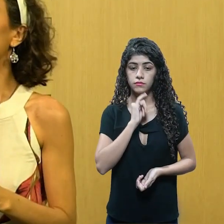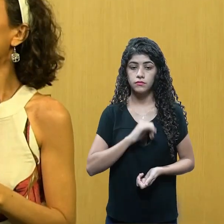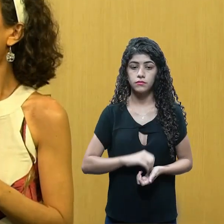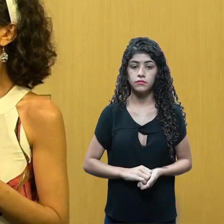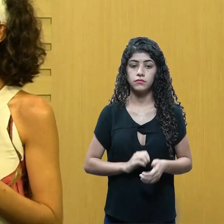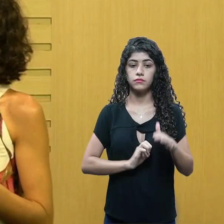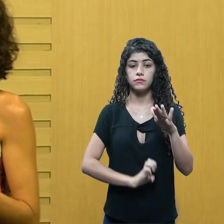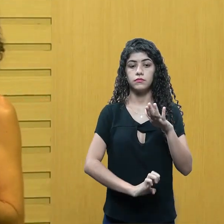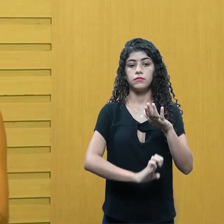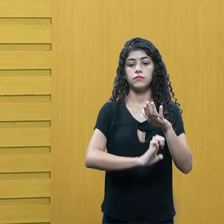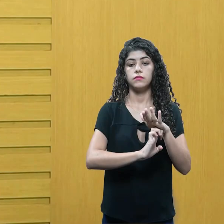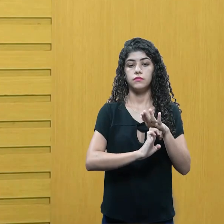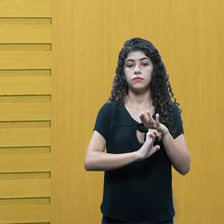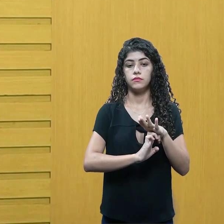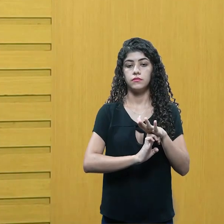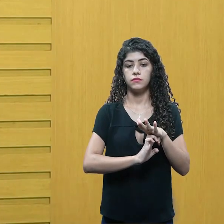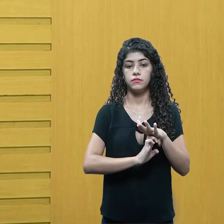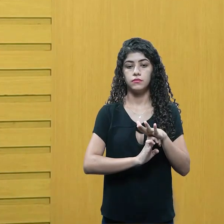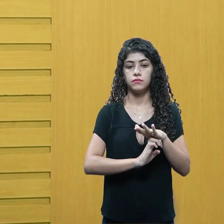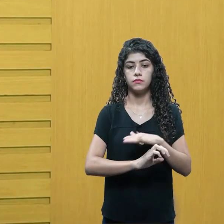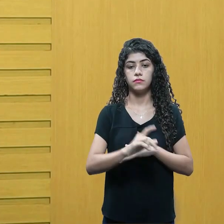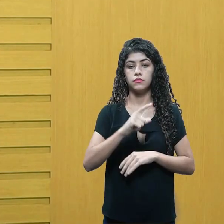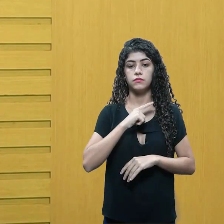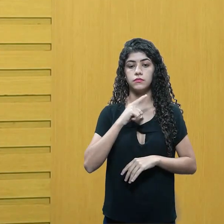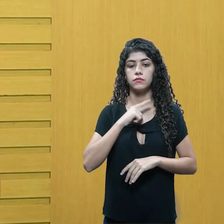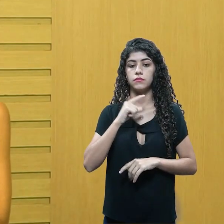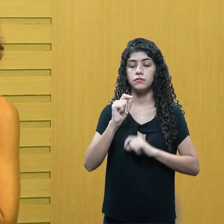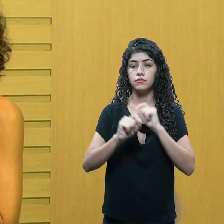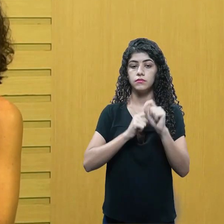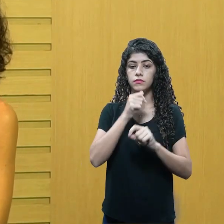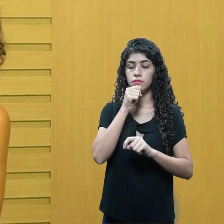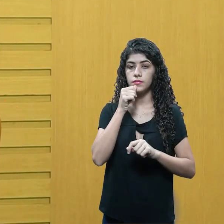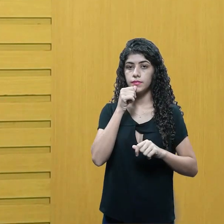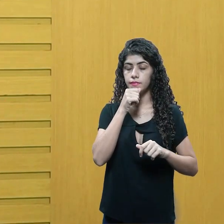exemplo, uma empresa de